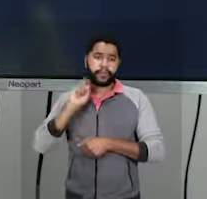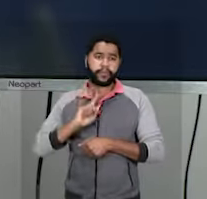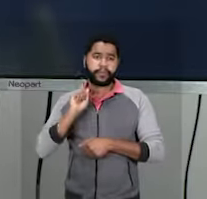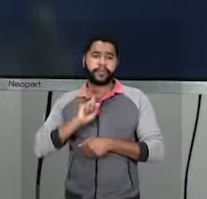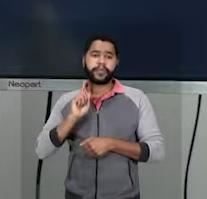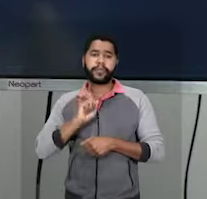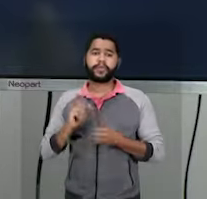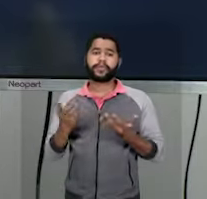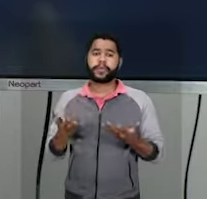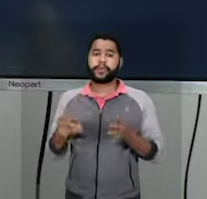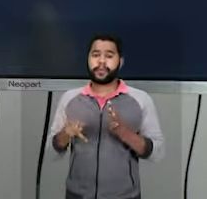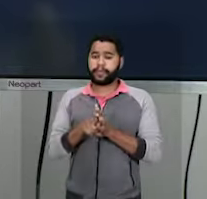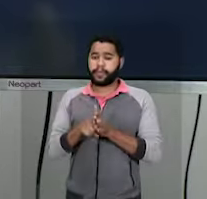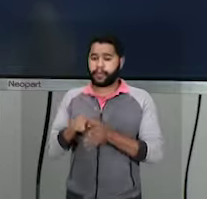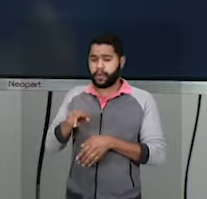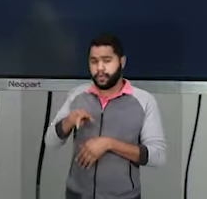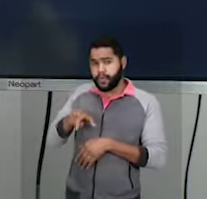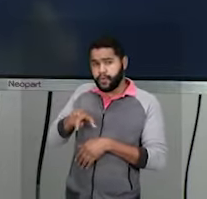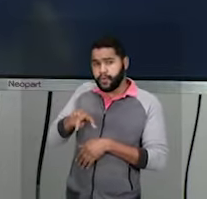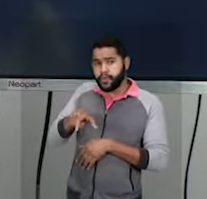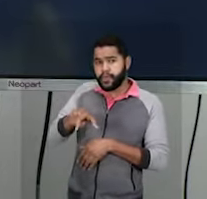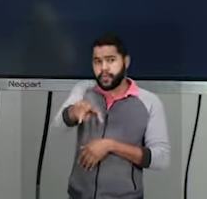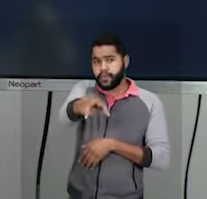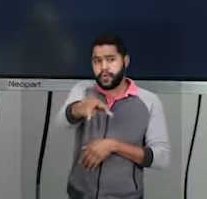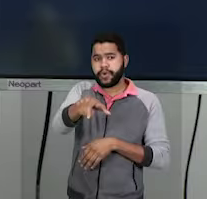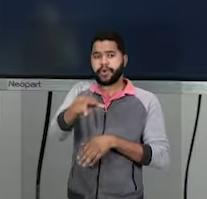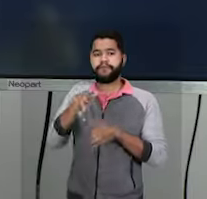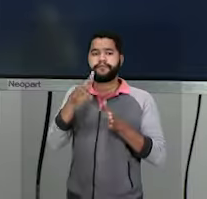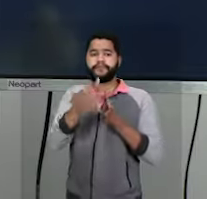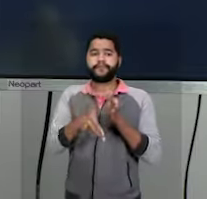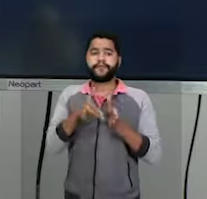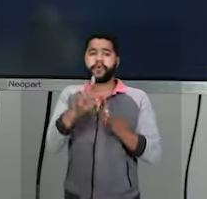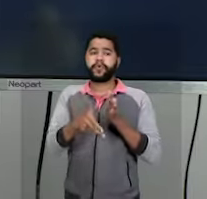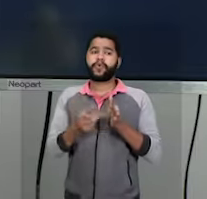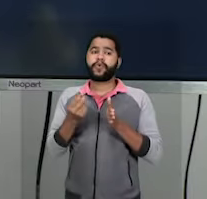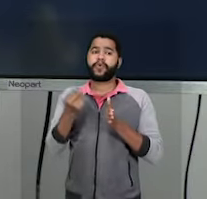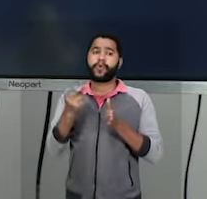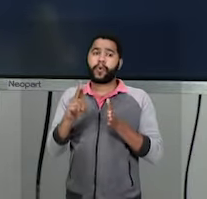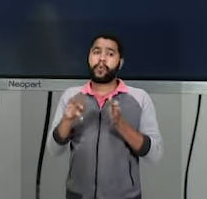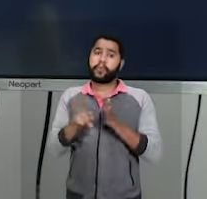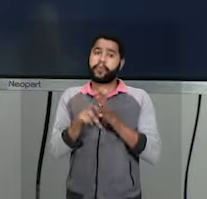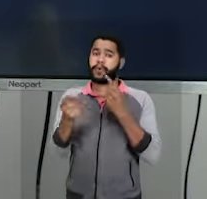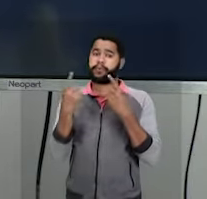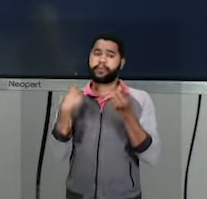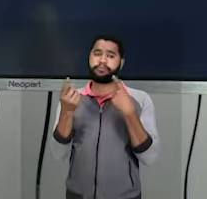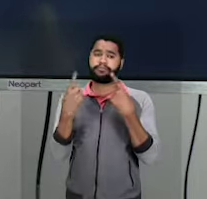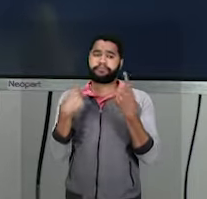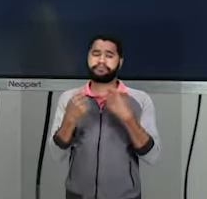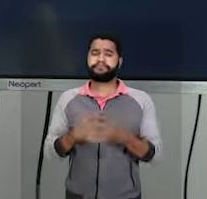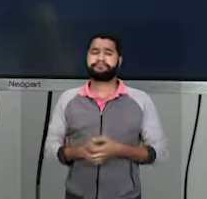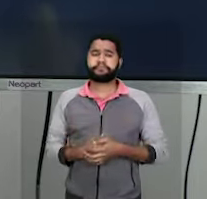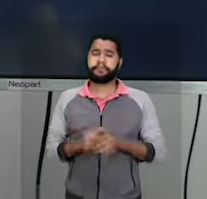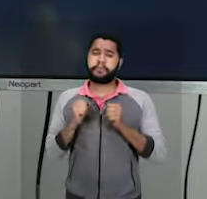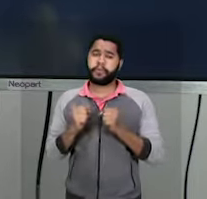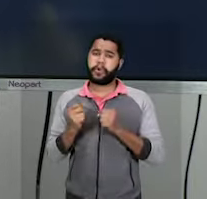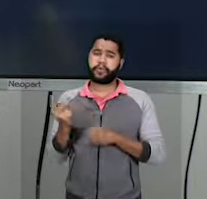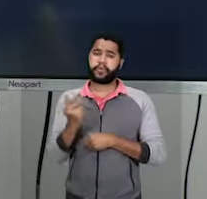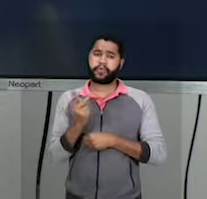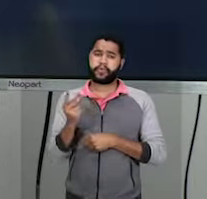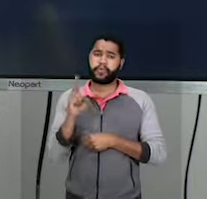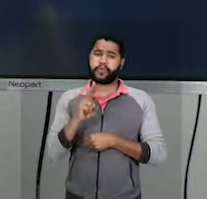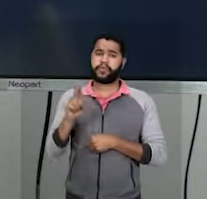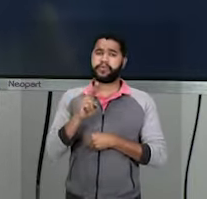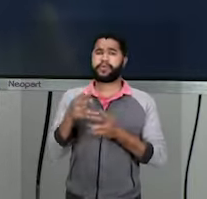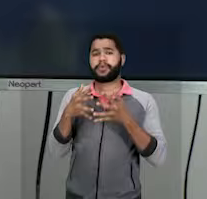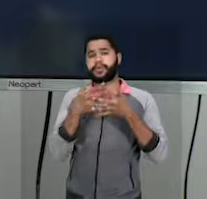através da linha férrea ou através da malha rodoviária Então ele pode chegar em